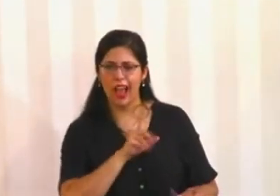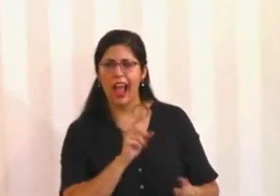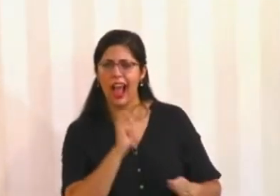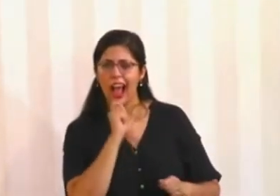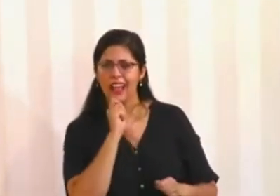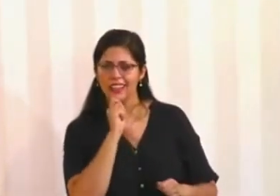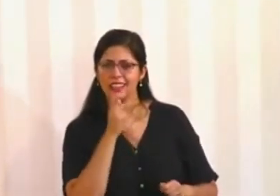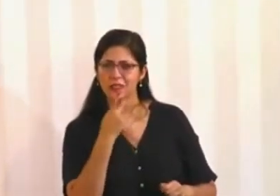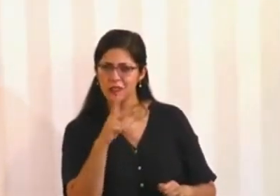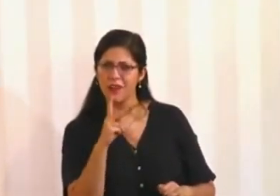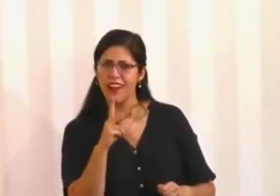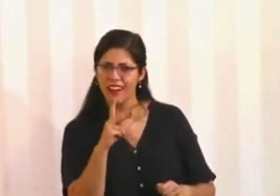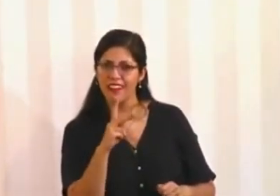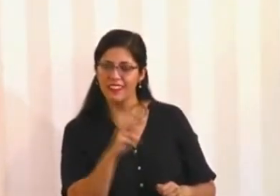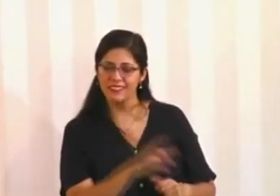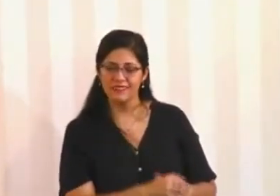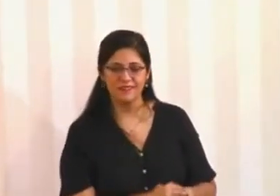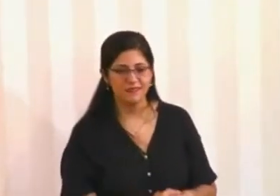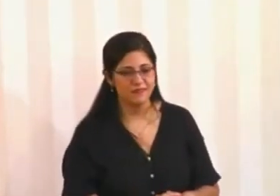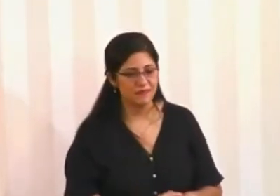Deus tem um propósito na minha e na sua vida.